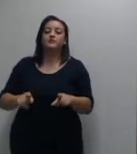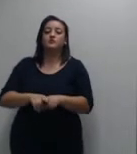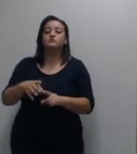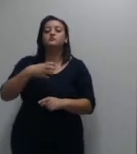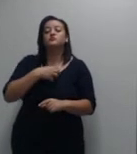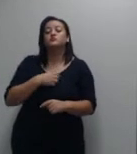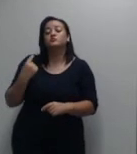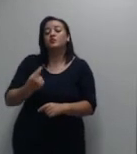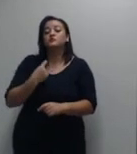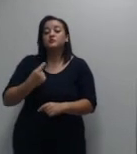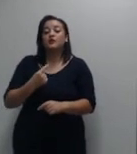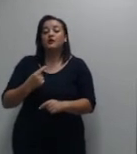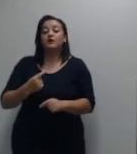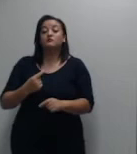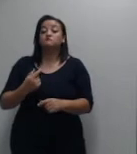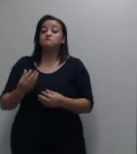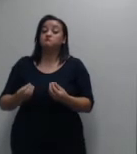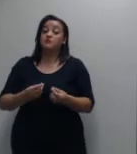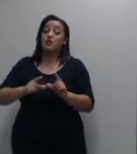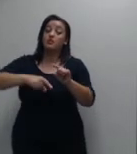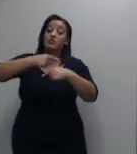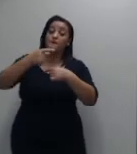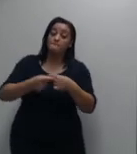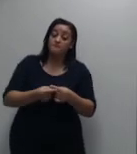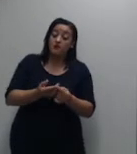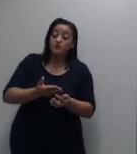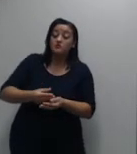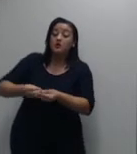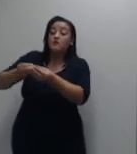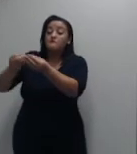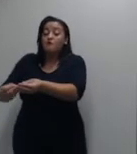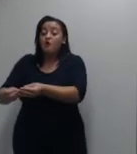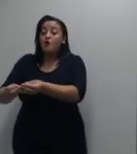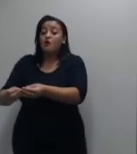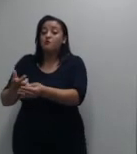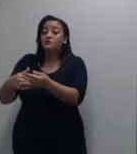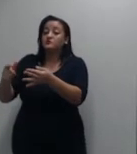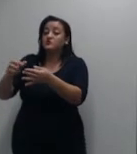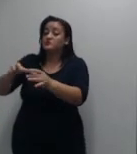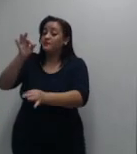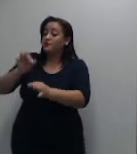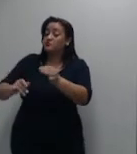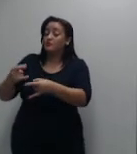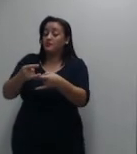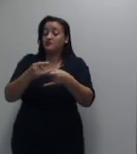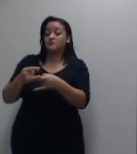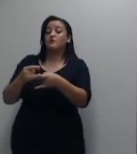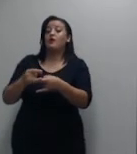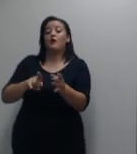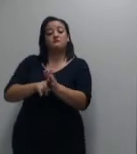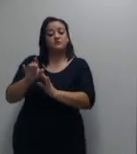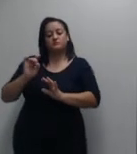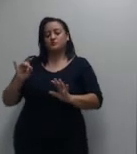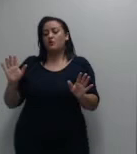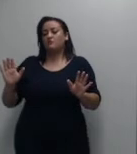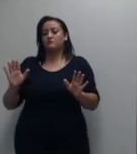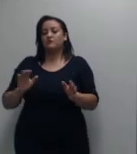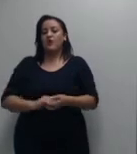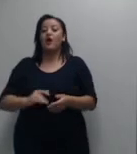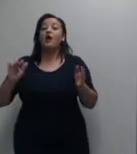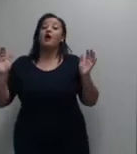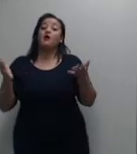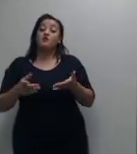monocrática e depois levou O agravo para julgamento virtual a questão é essa agora